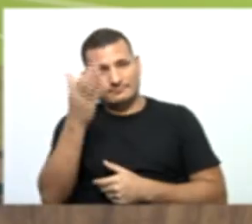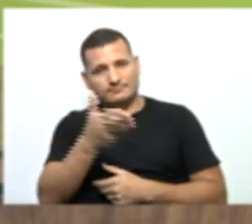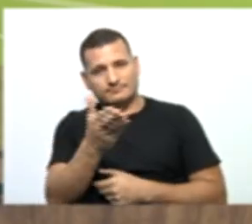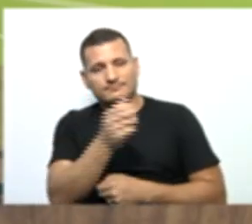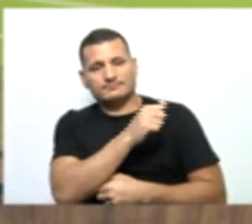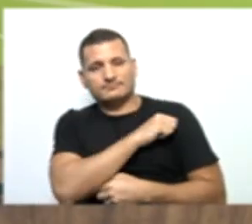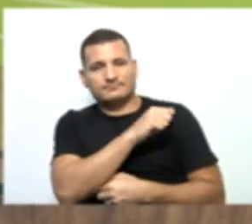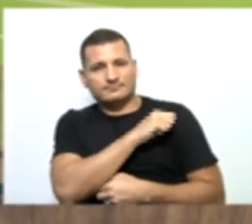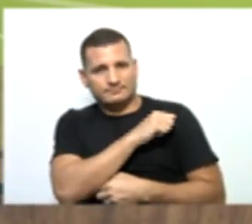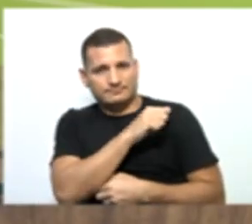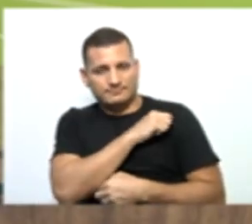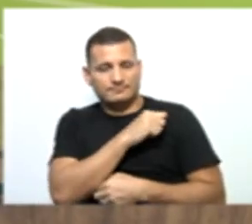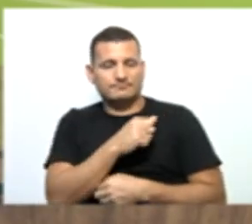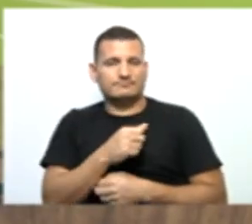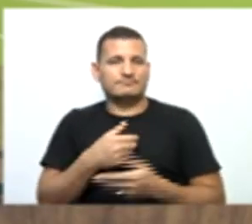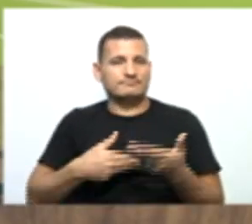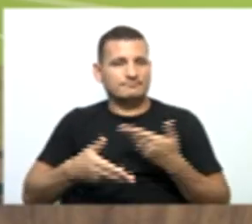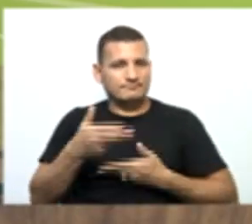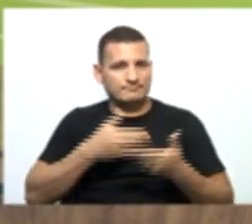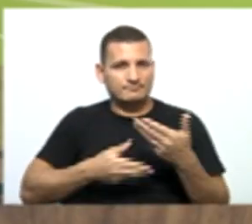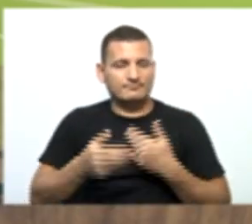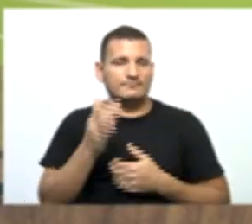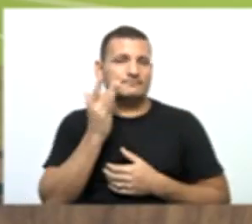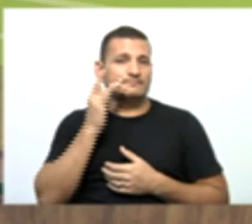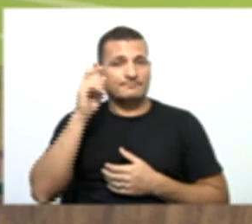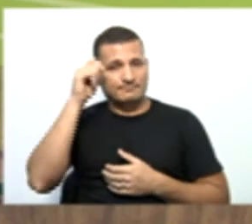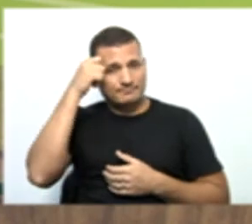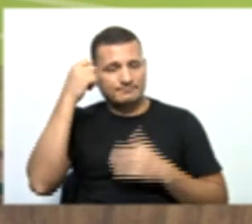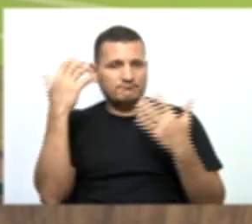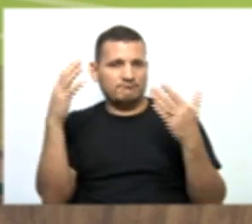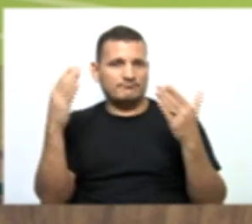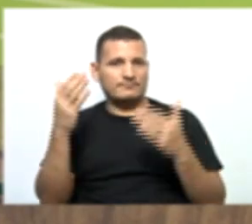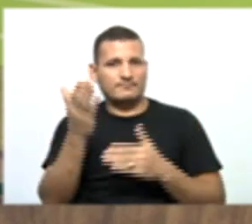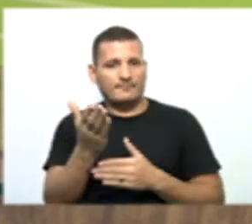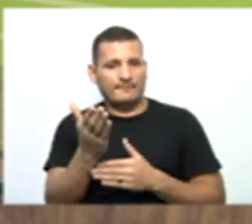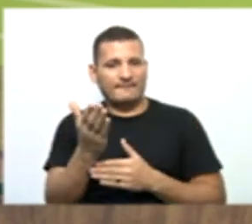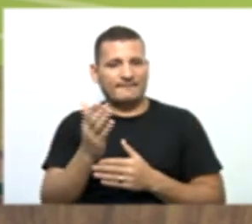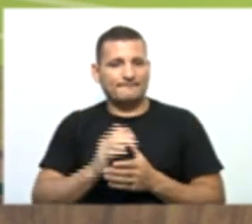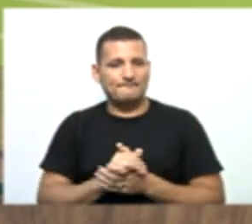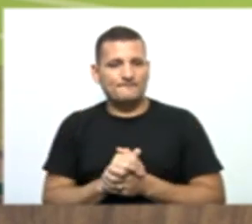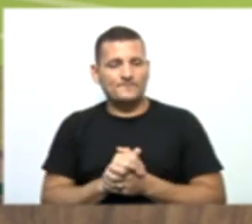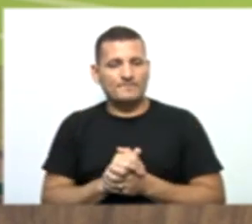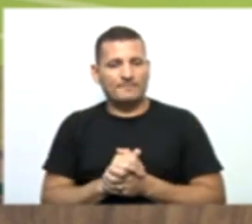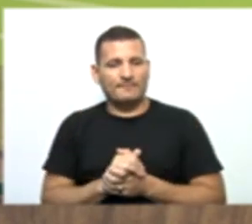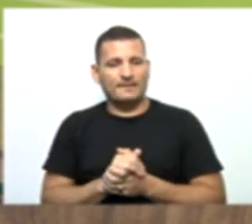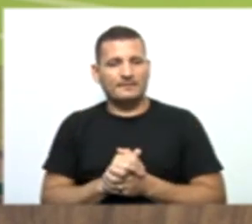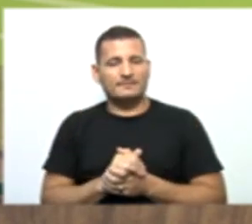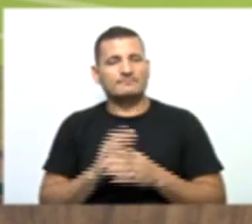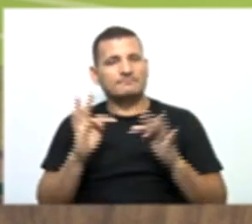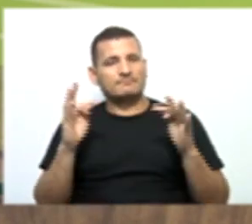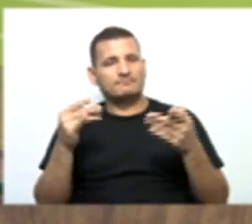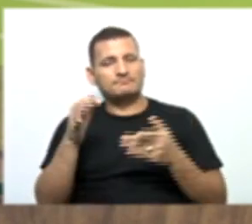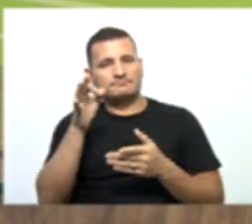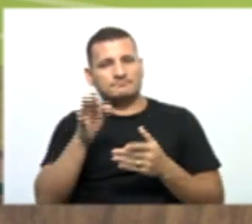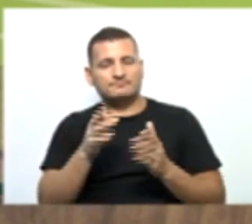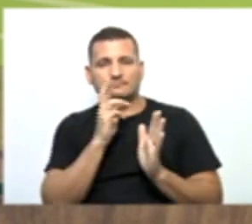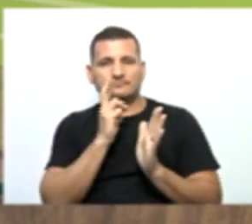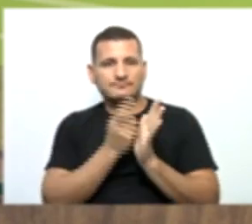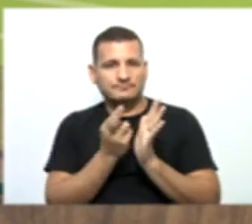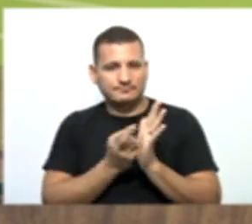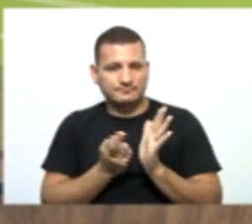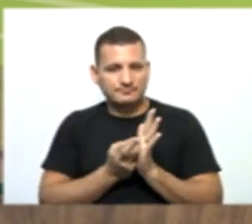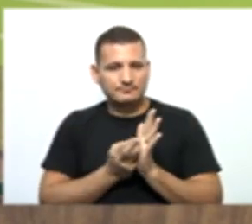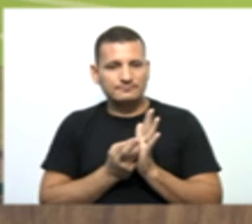pela participação. Ouro Preto do Oeste aí, ó, parabéns. Todos acertaram